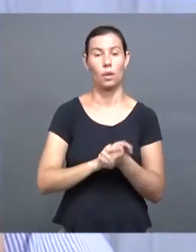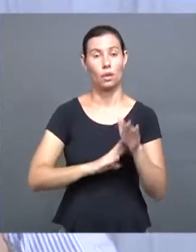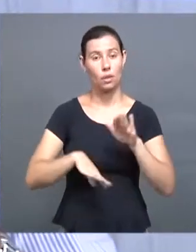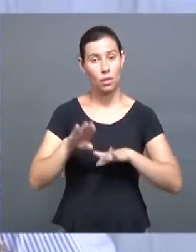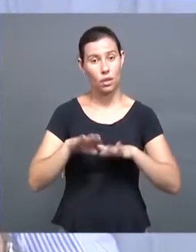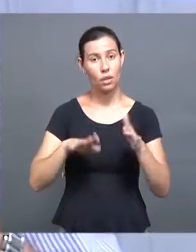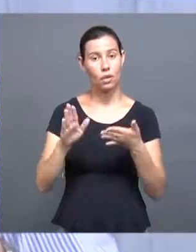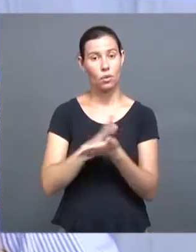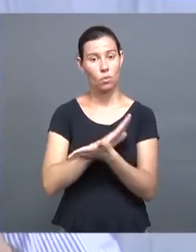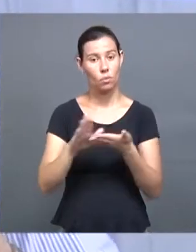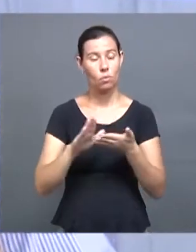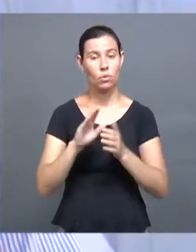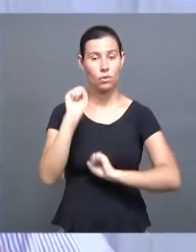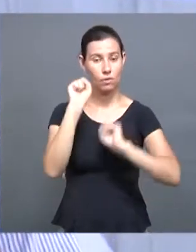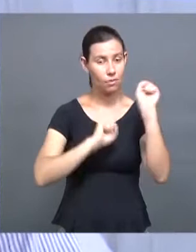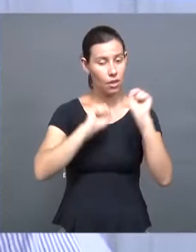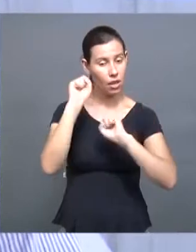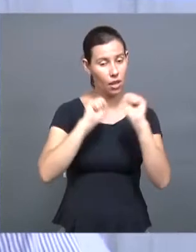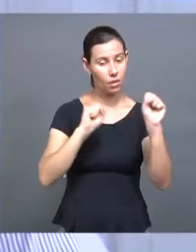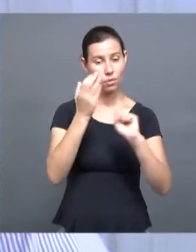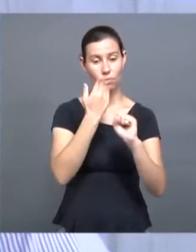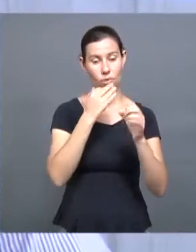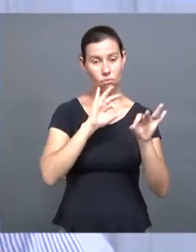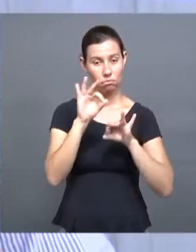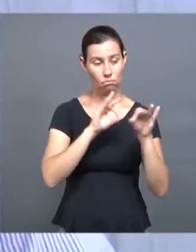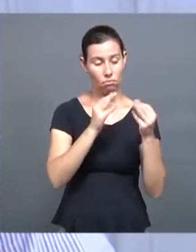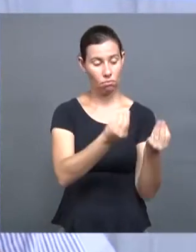tenha enlatado, como você comentou agora há pouco,